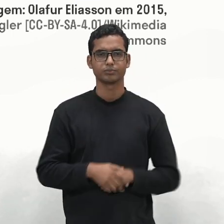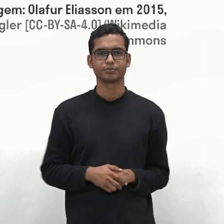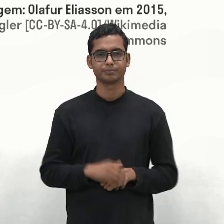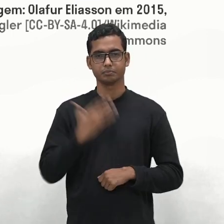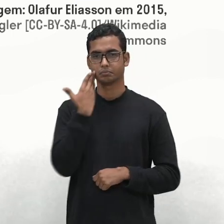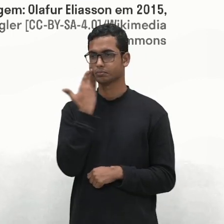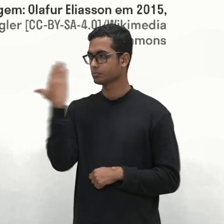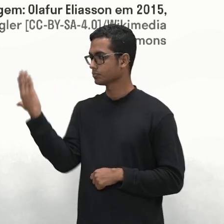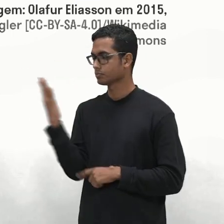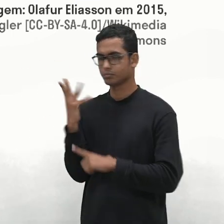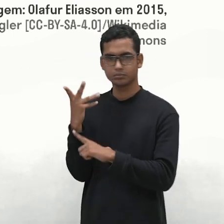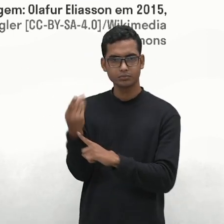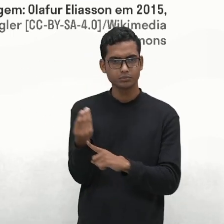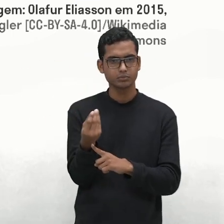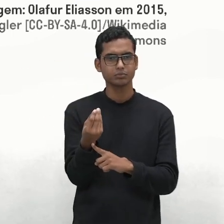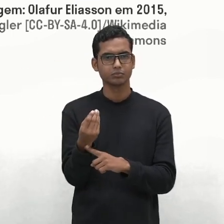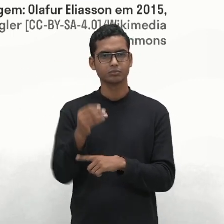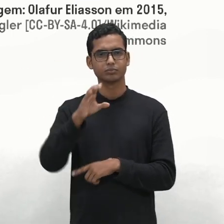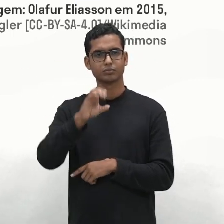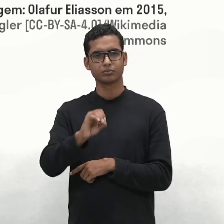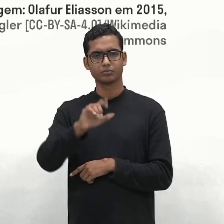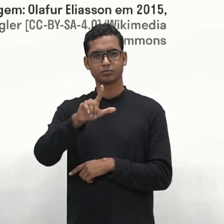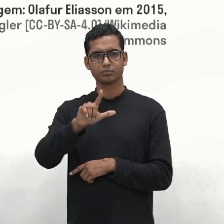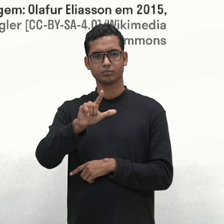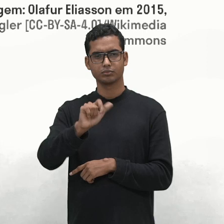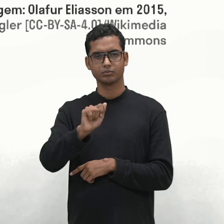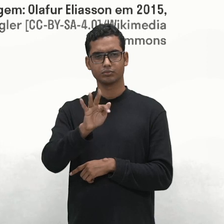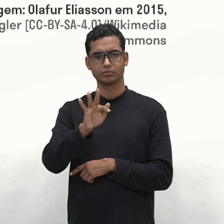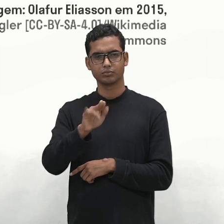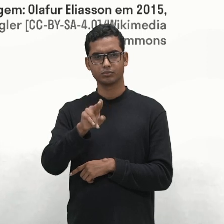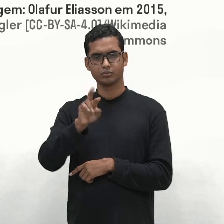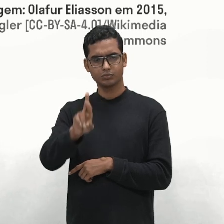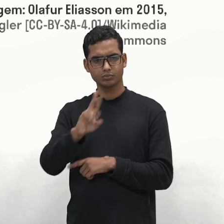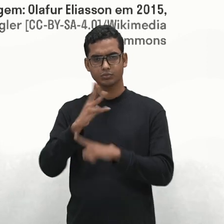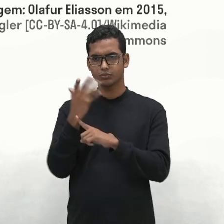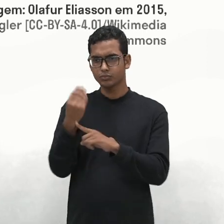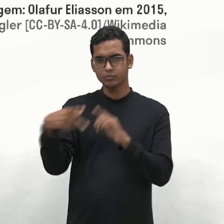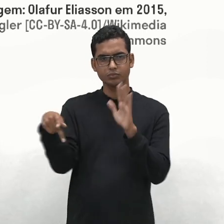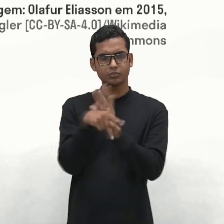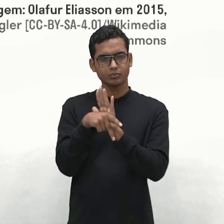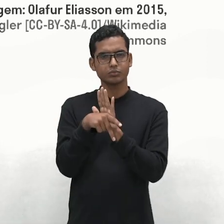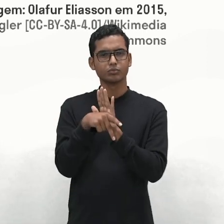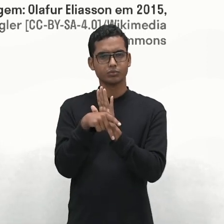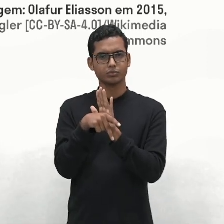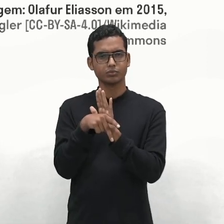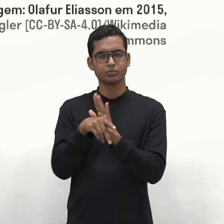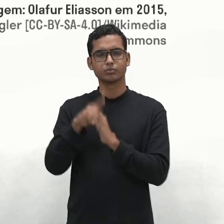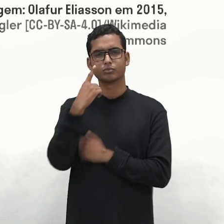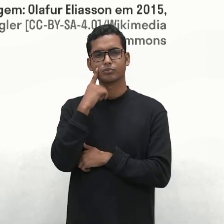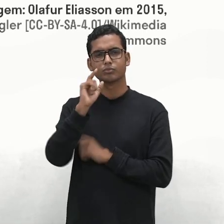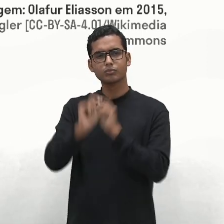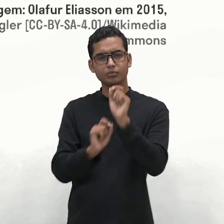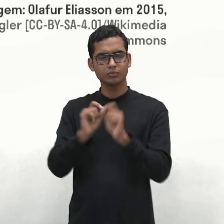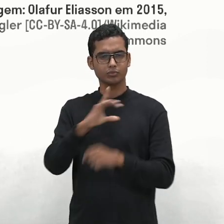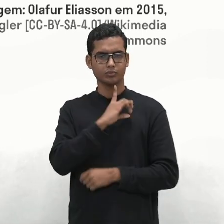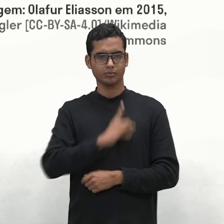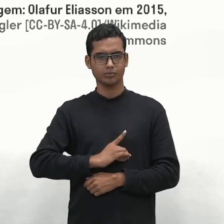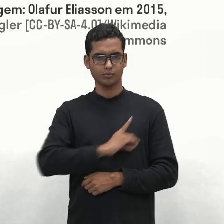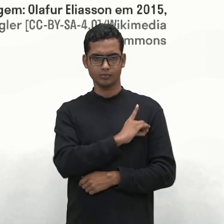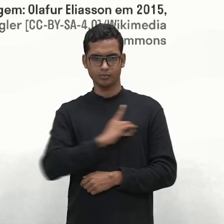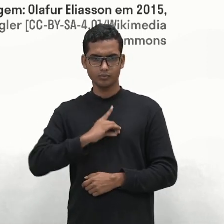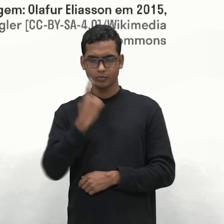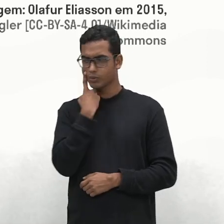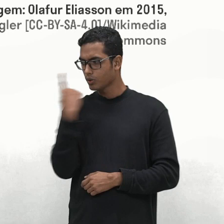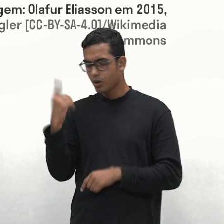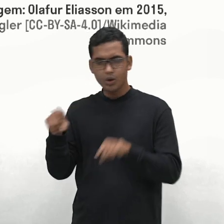artista, Olafur, ele é um artista dinamarquês, tá? Ele cria instalações envolventes, essas instalações, vocês